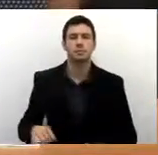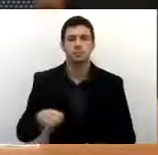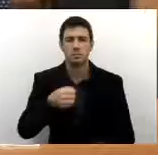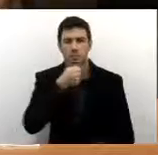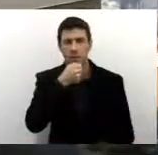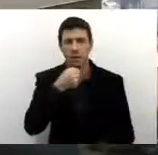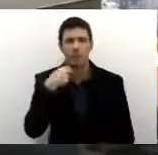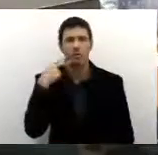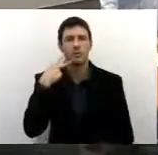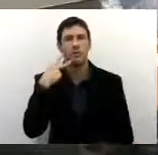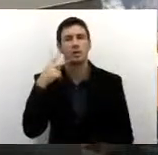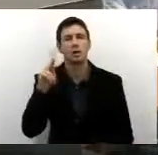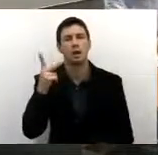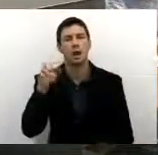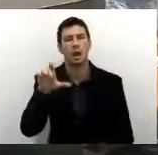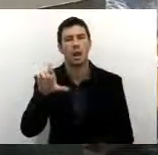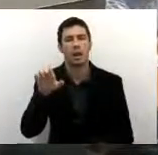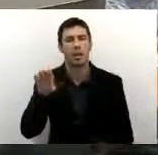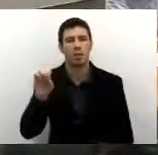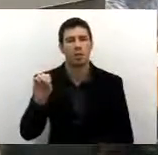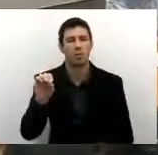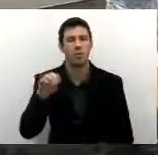Heleno Metalúrgico.